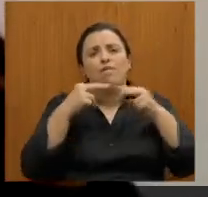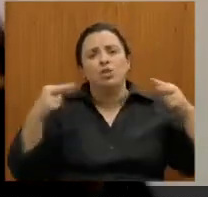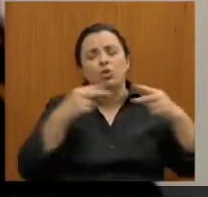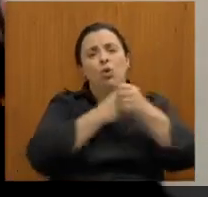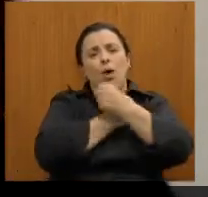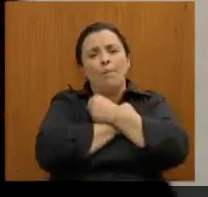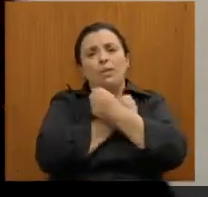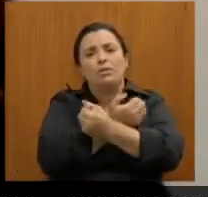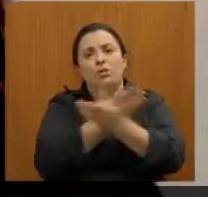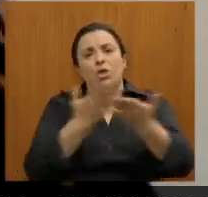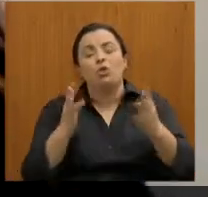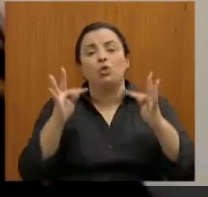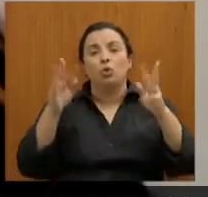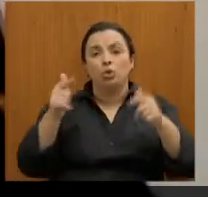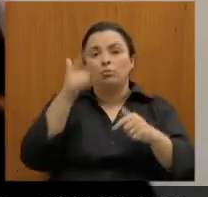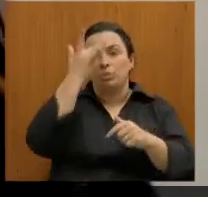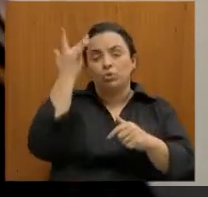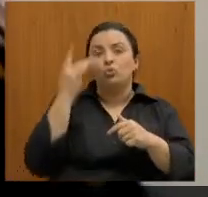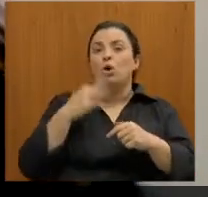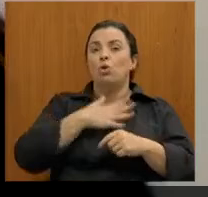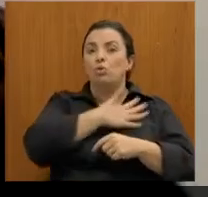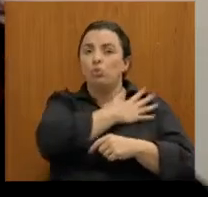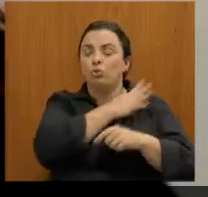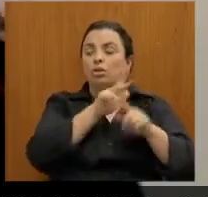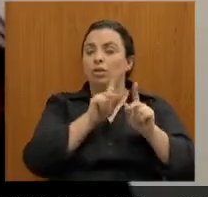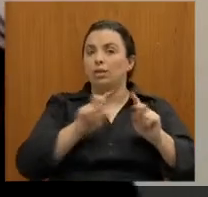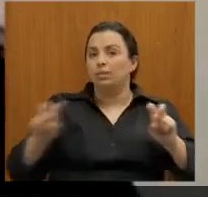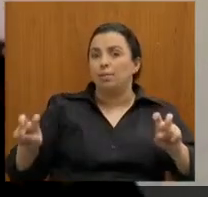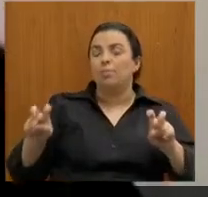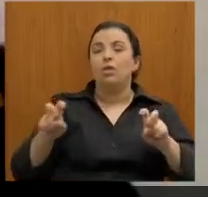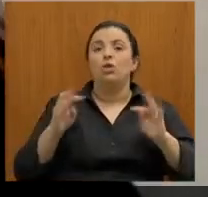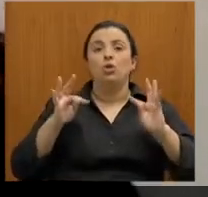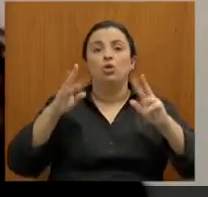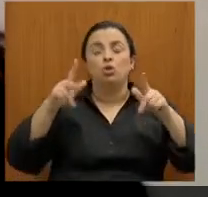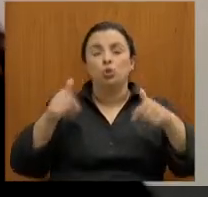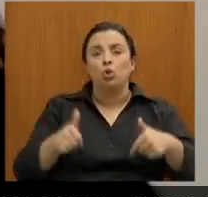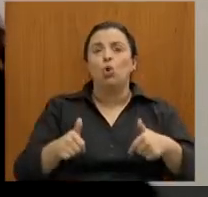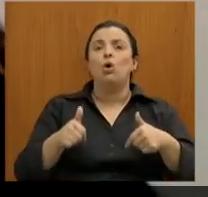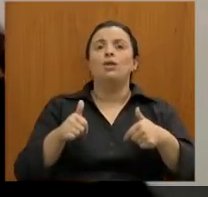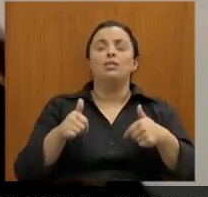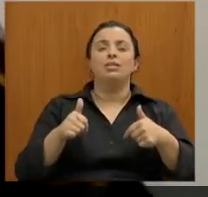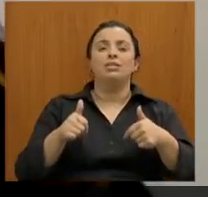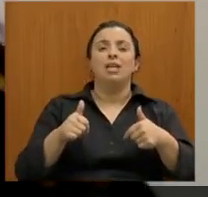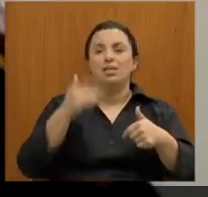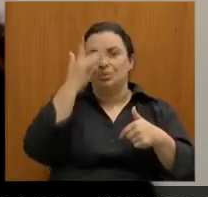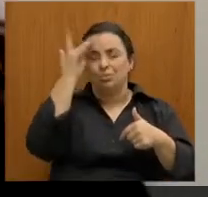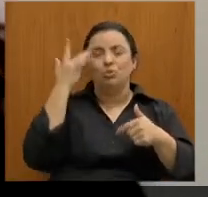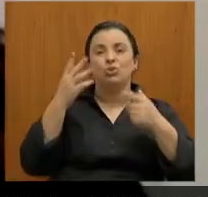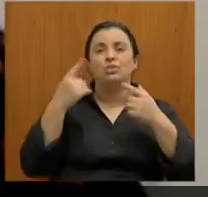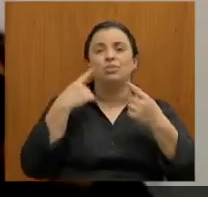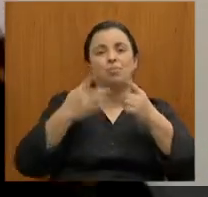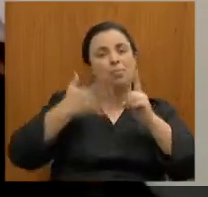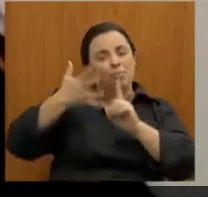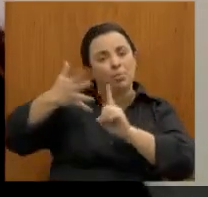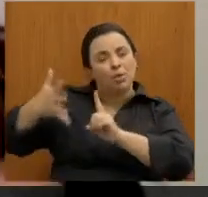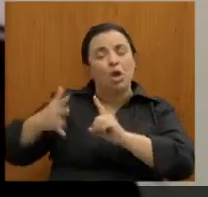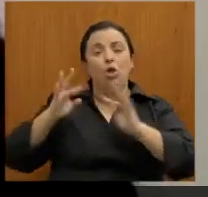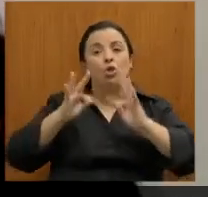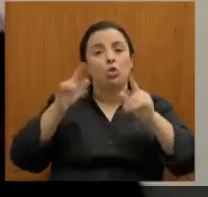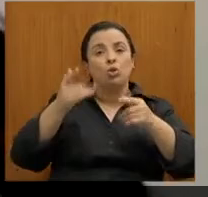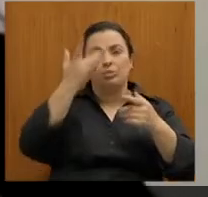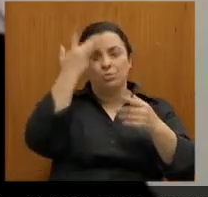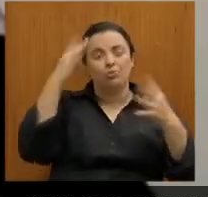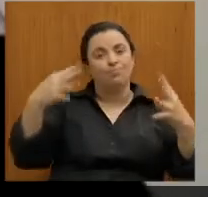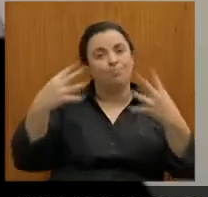todas as autoridades que estão aí na mesa a todas as painelistas a todos os utilizou vem muito obrigado